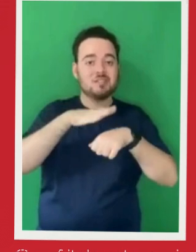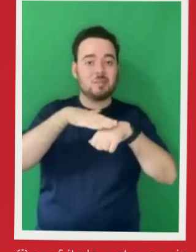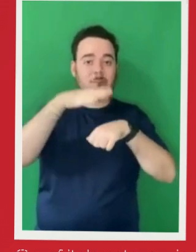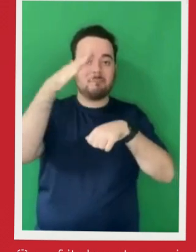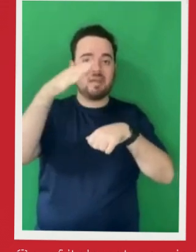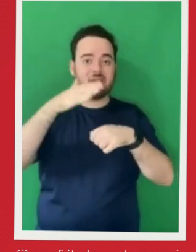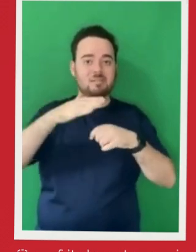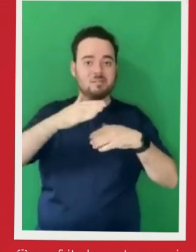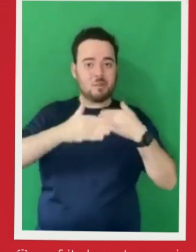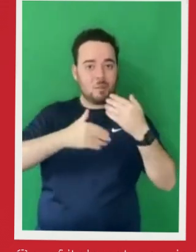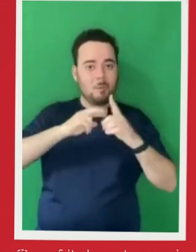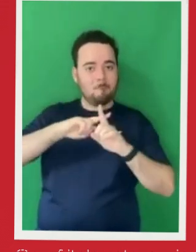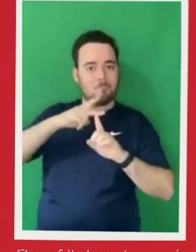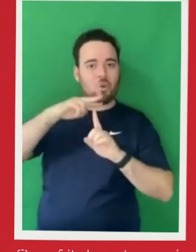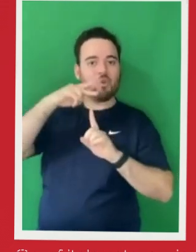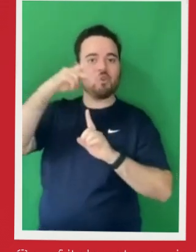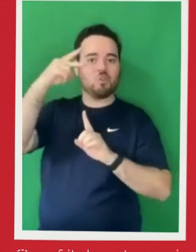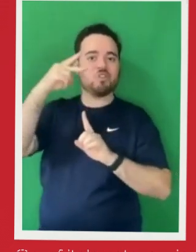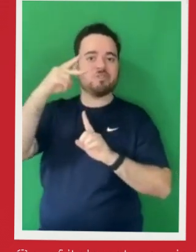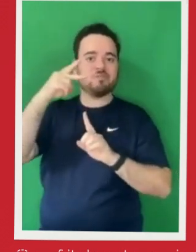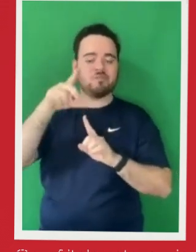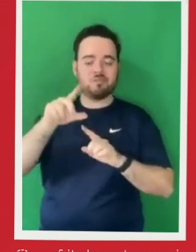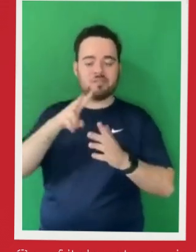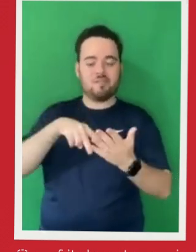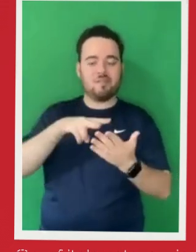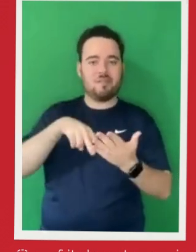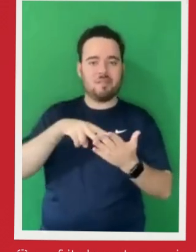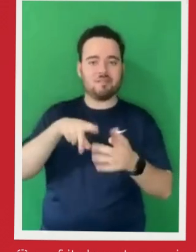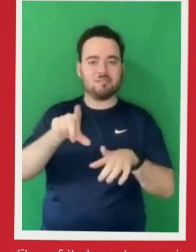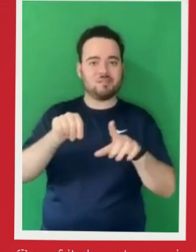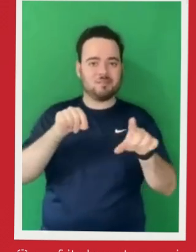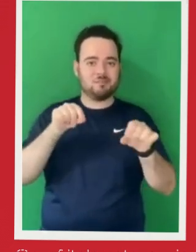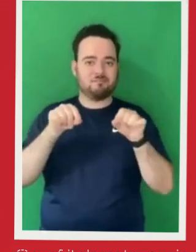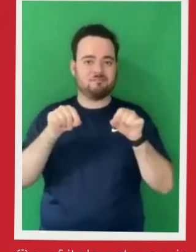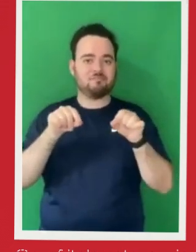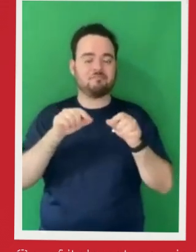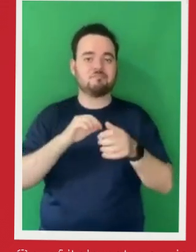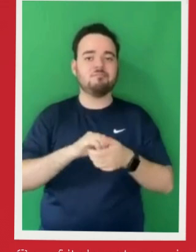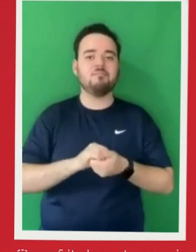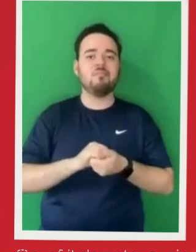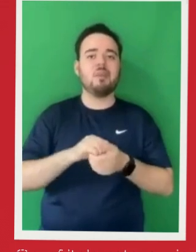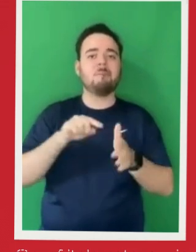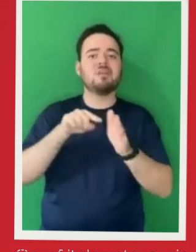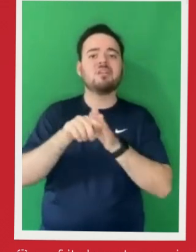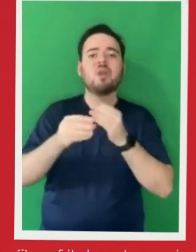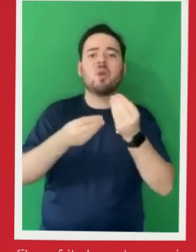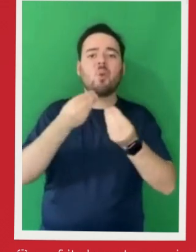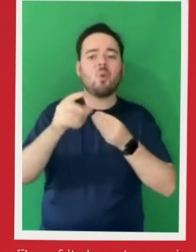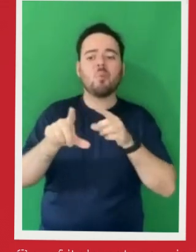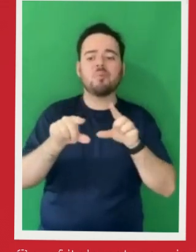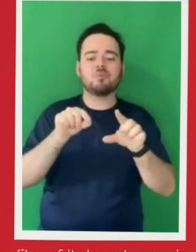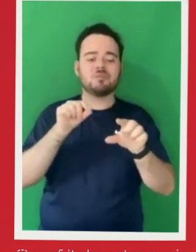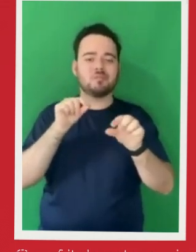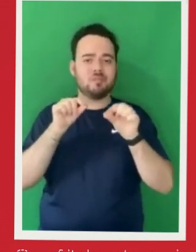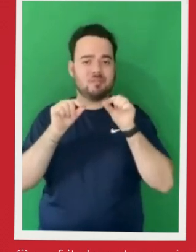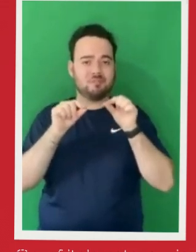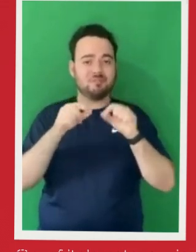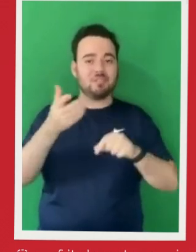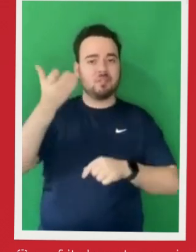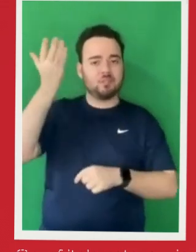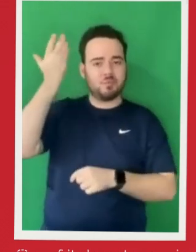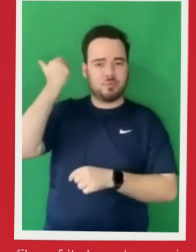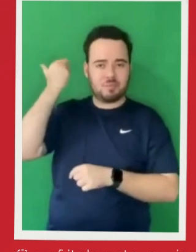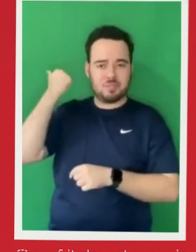mais eficiente no que você venha a ler, no que você venha a selecionar. Então a pergunta é como selecionar.